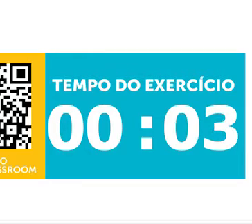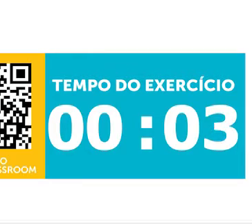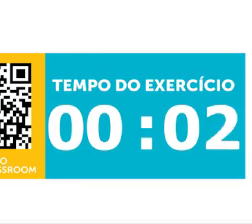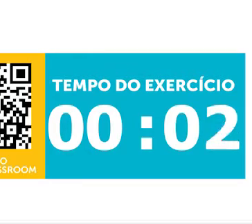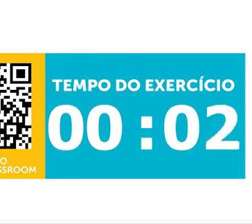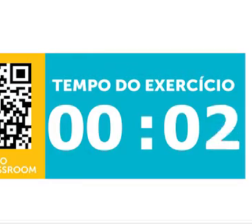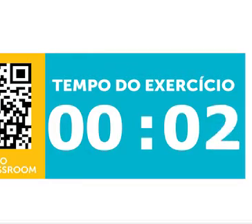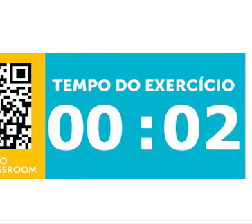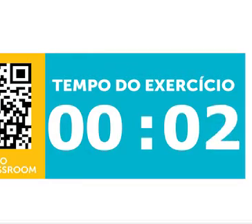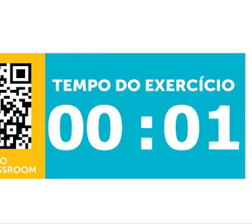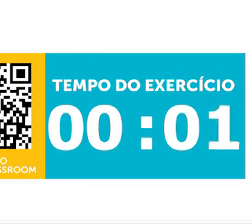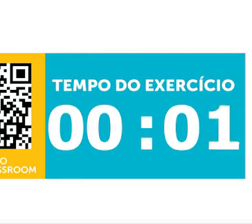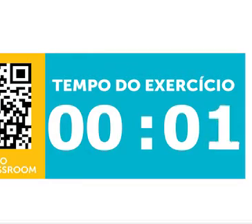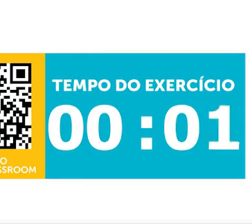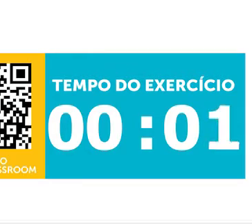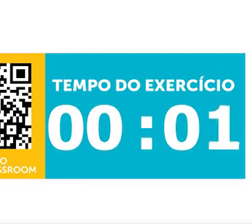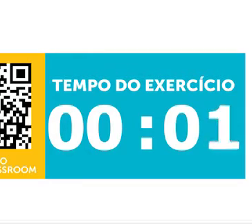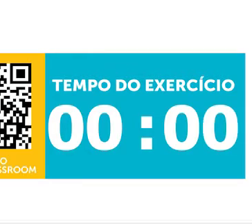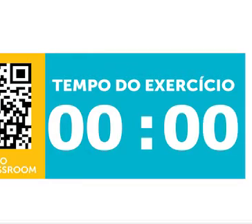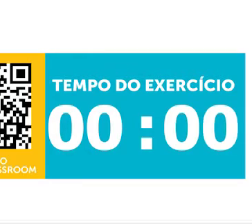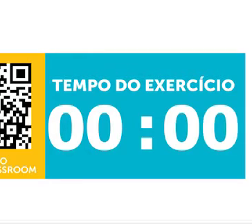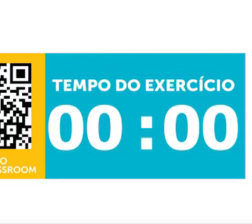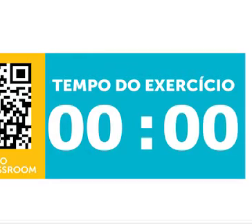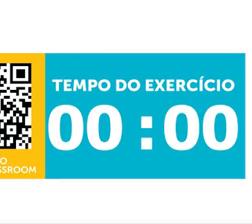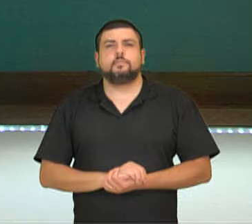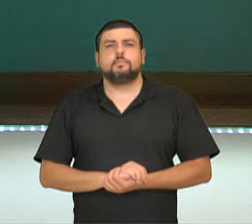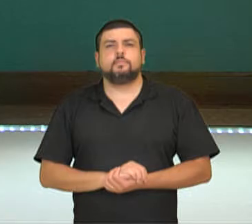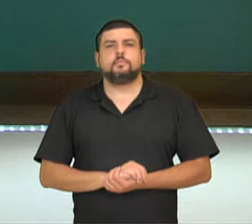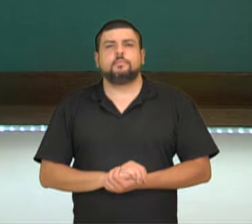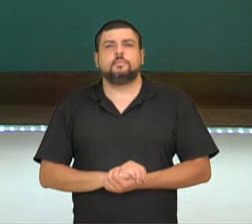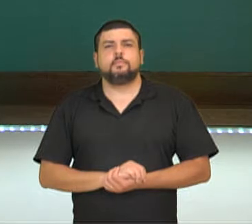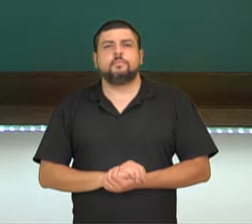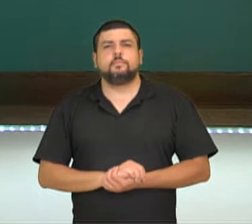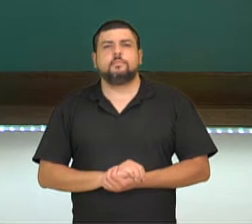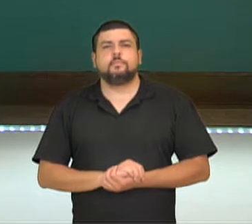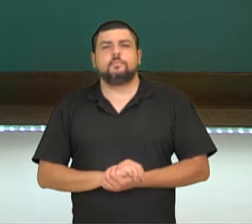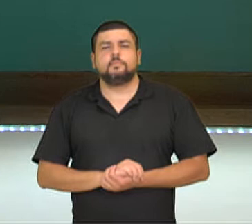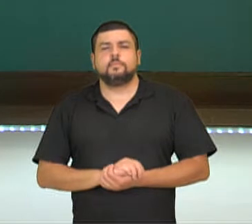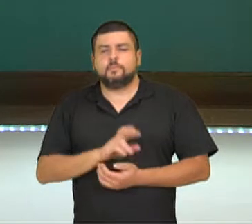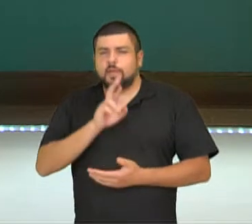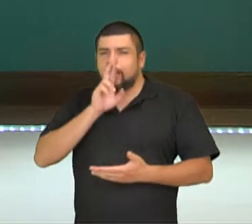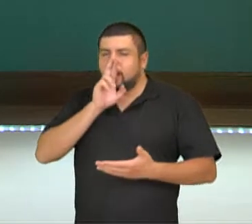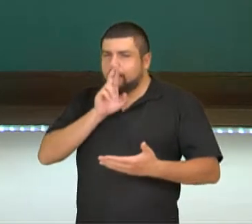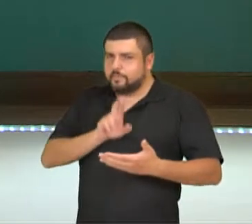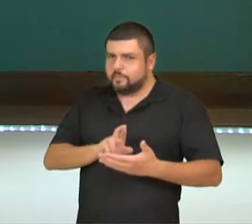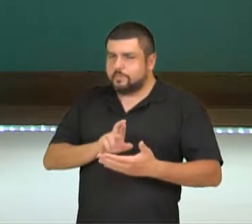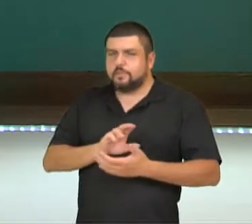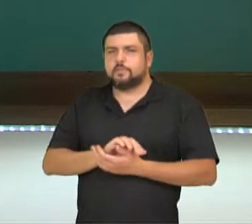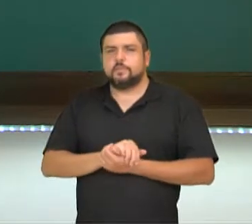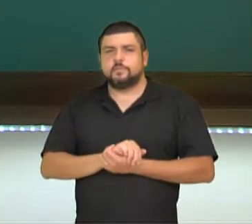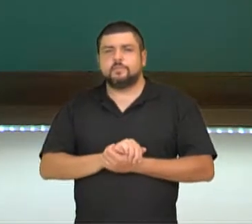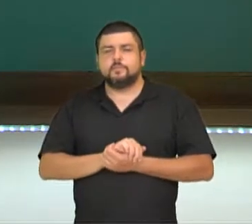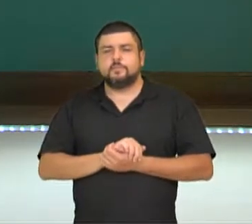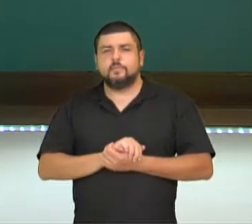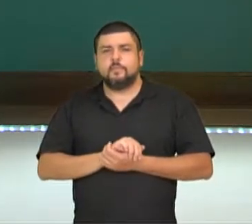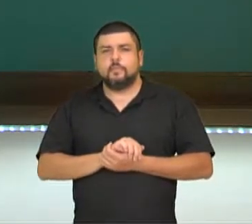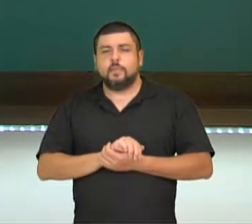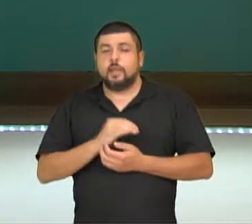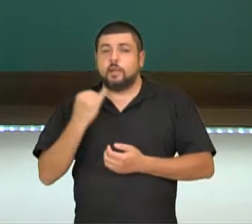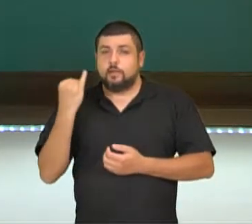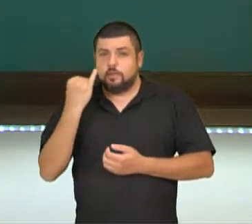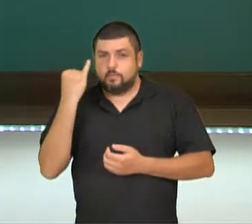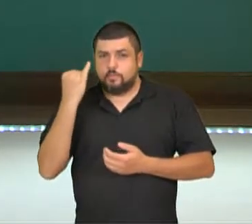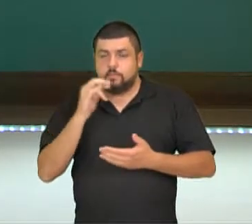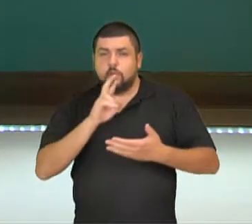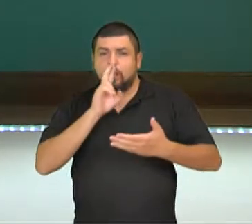Respondeu? Importante que a sua resposta não seja só para